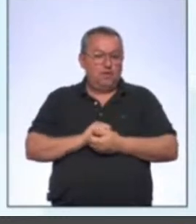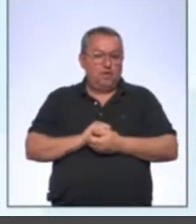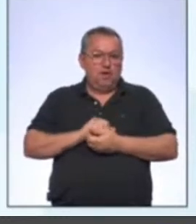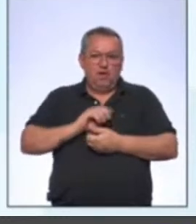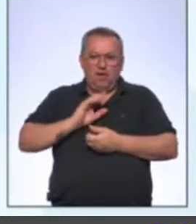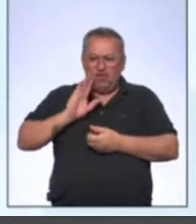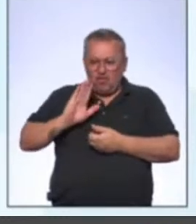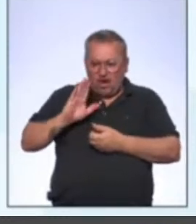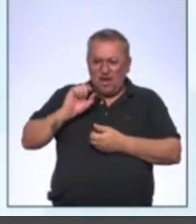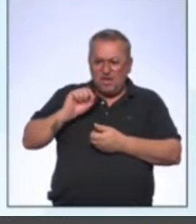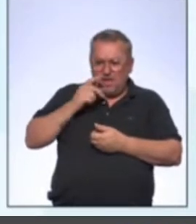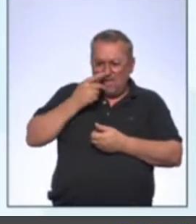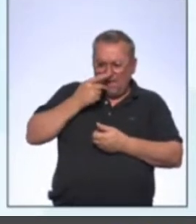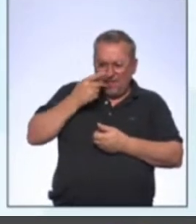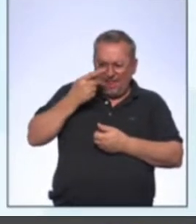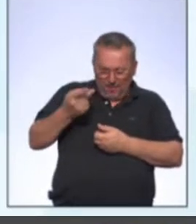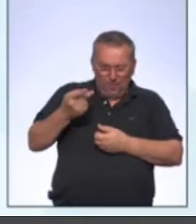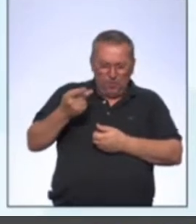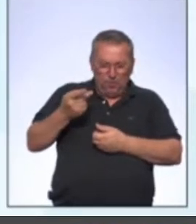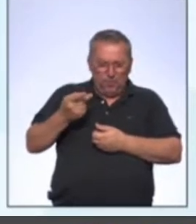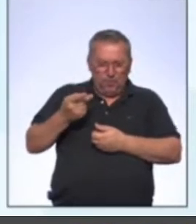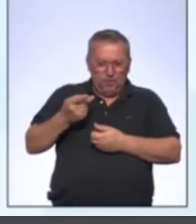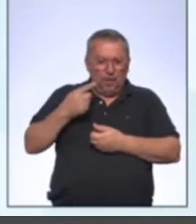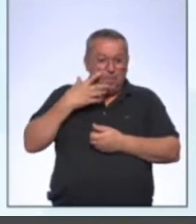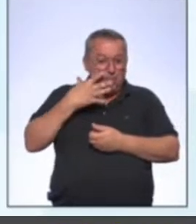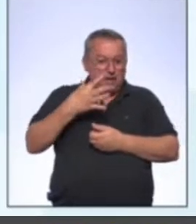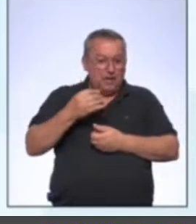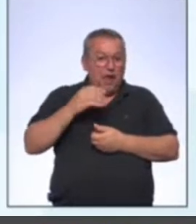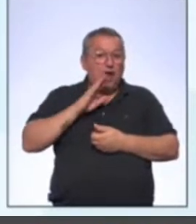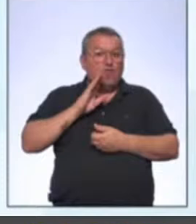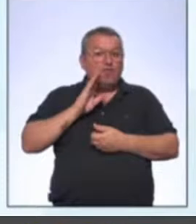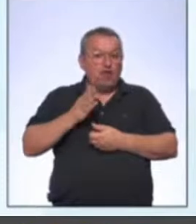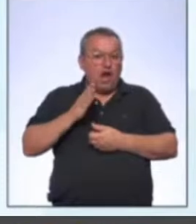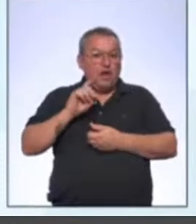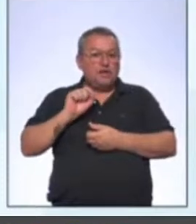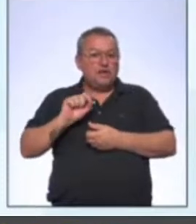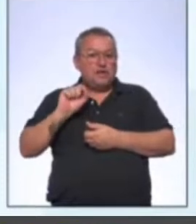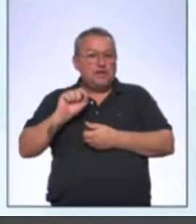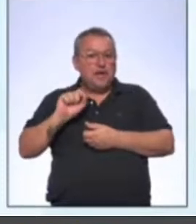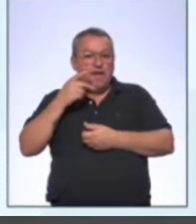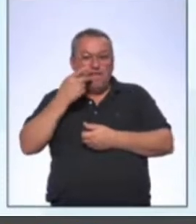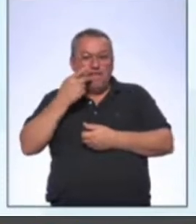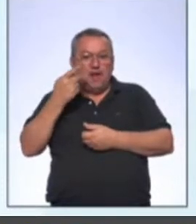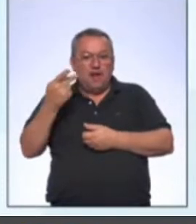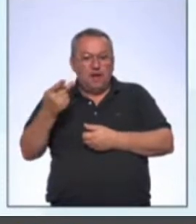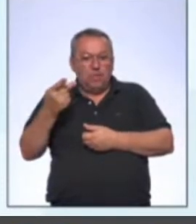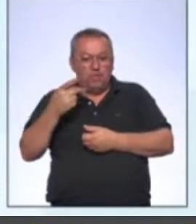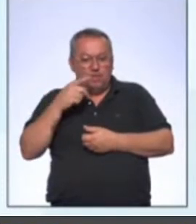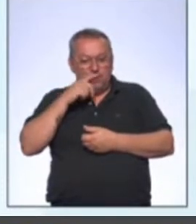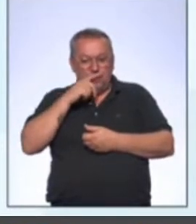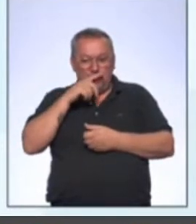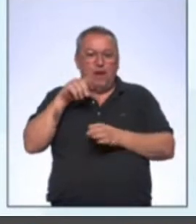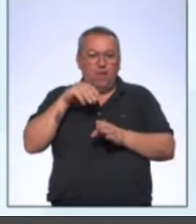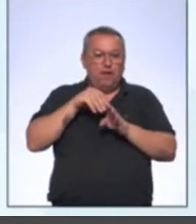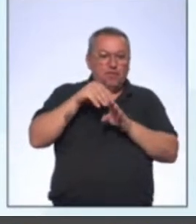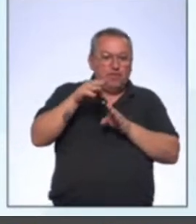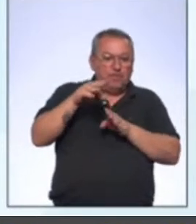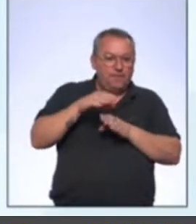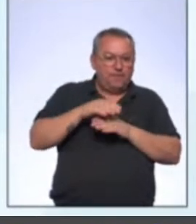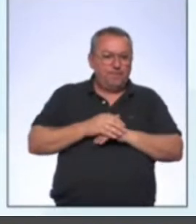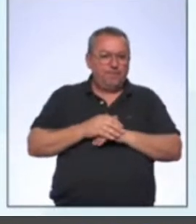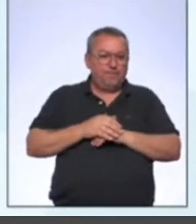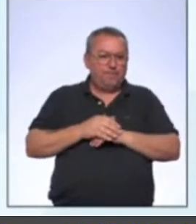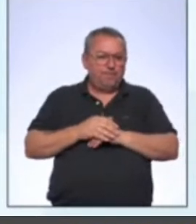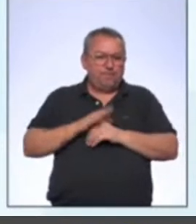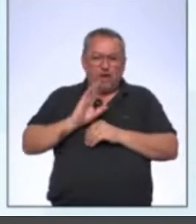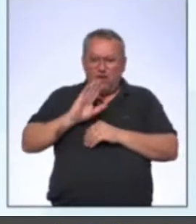que falamos de construção social, o texto, nossa, deu uma dica fantástica aí para vocês. Ele diz assim: já que falamos